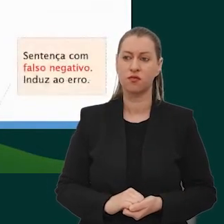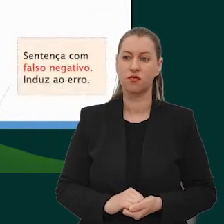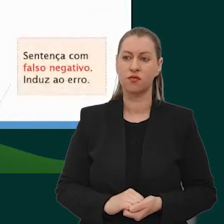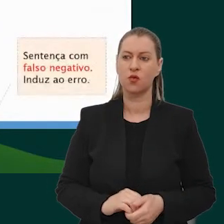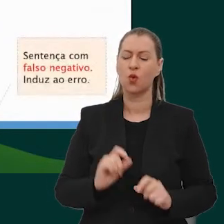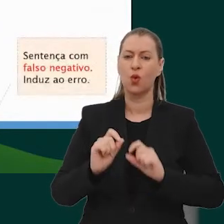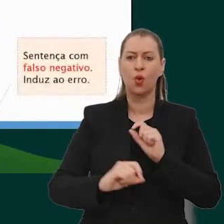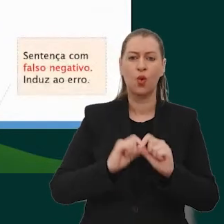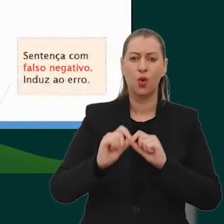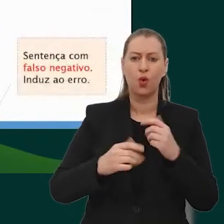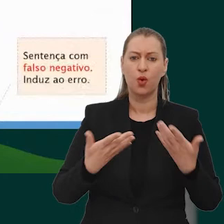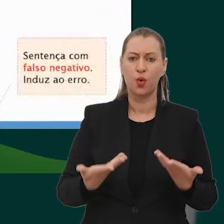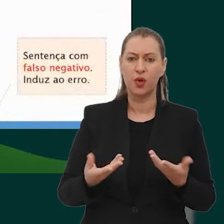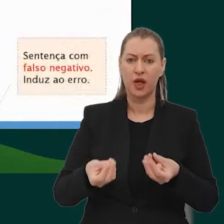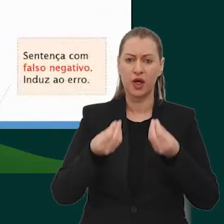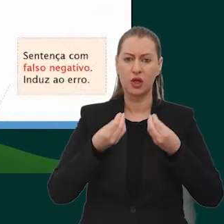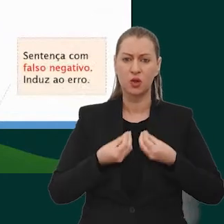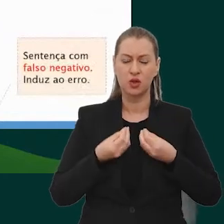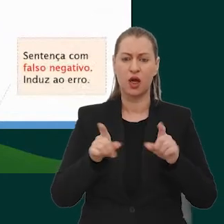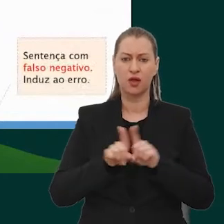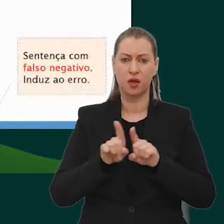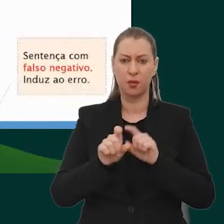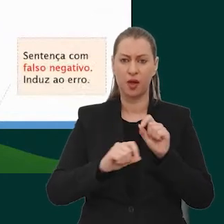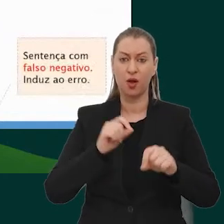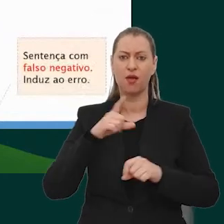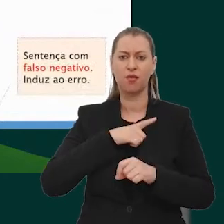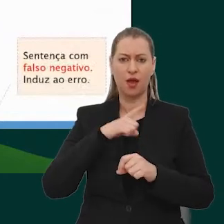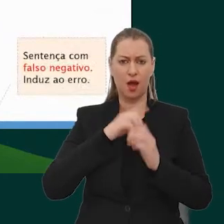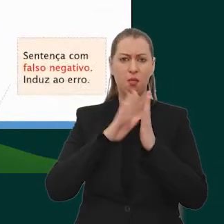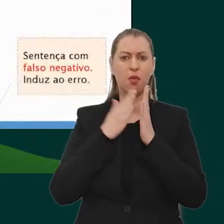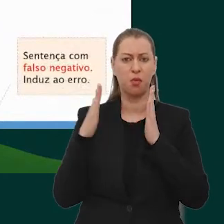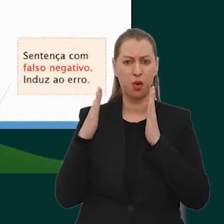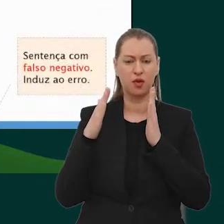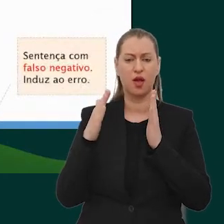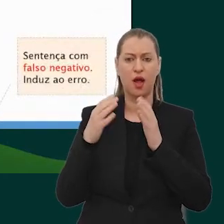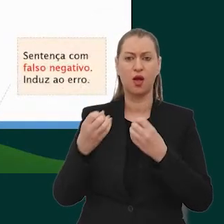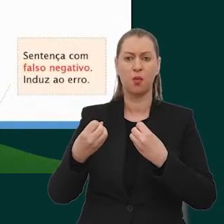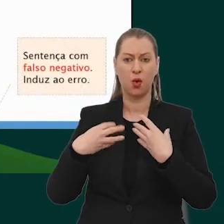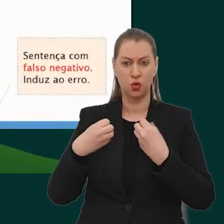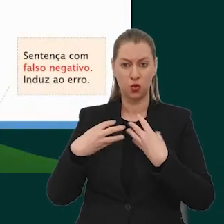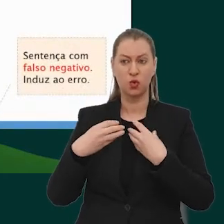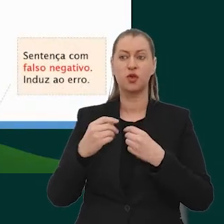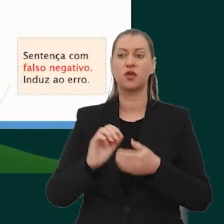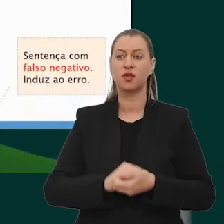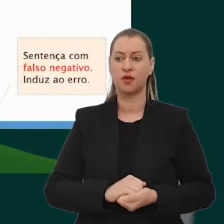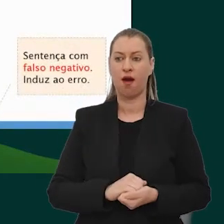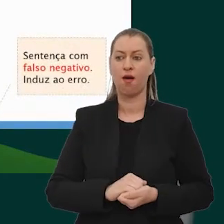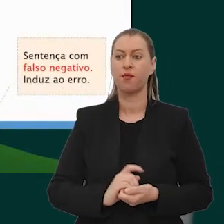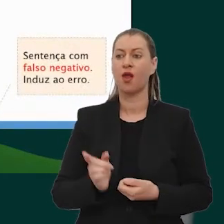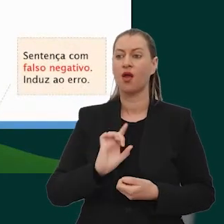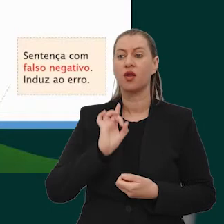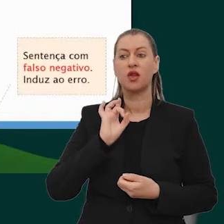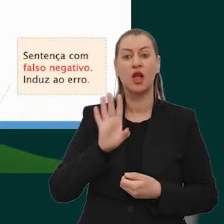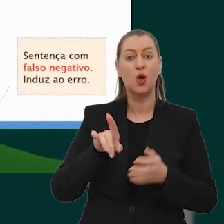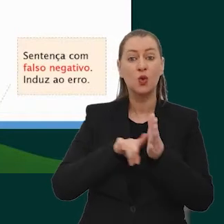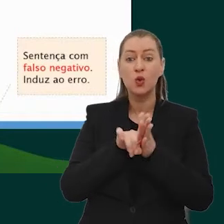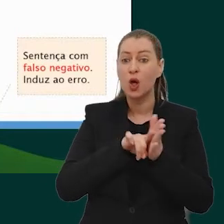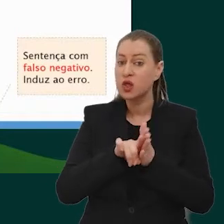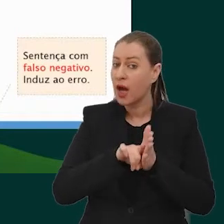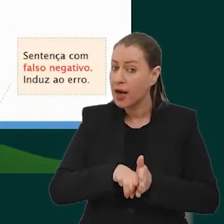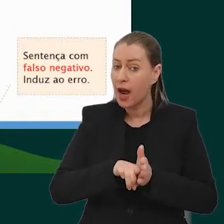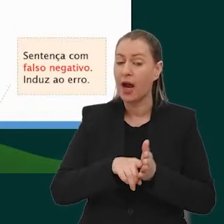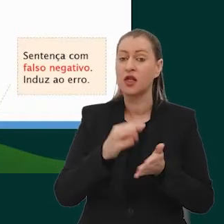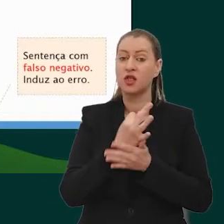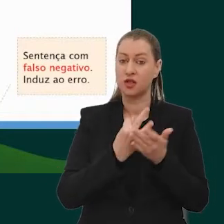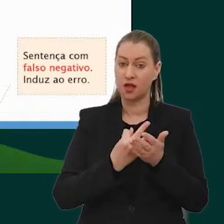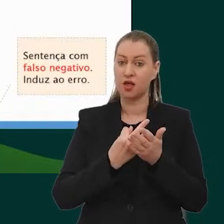E o que isso nos traz um pouco, né? Existem algumas bibliotecas que podem nos ensinar isso. E não só de análise de texto existe,